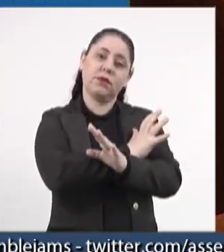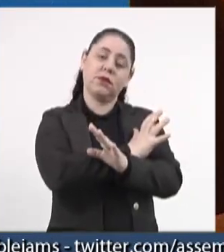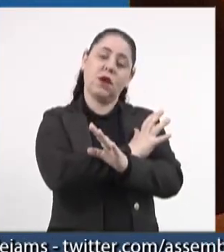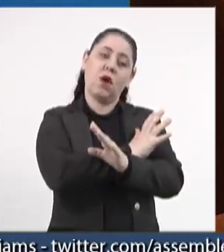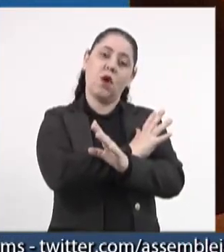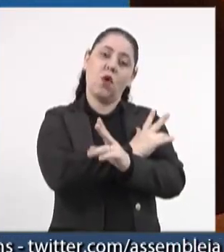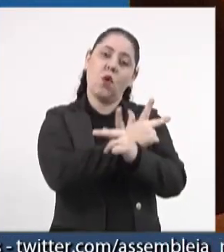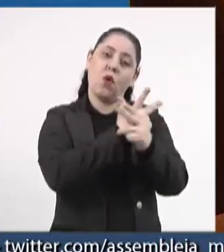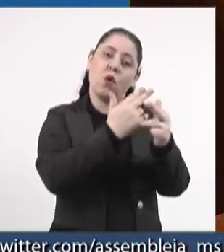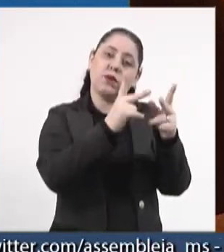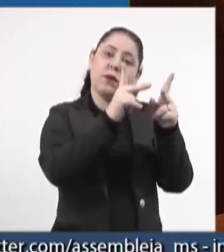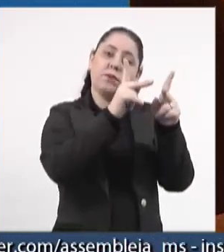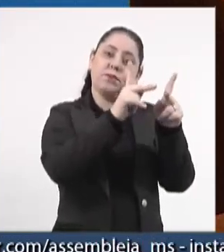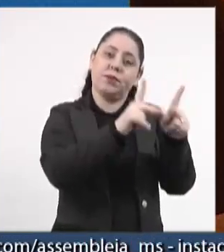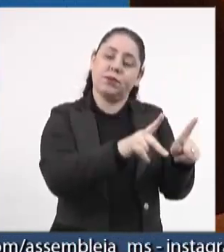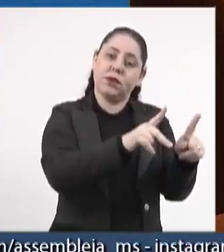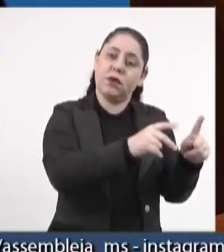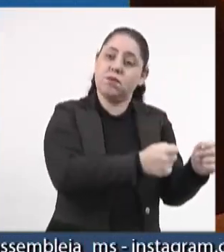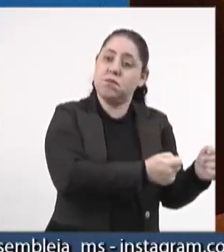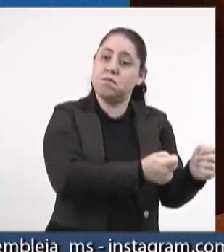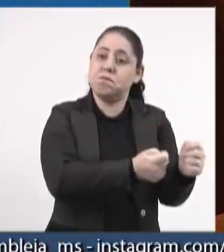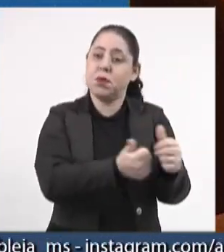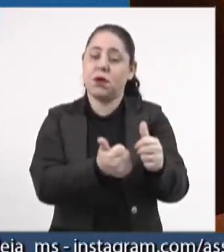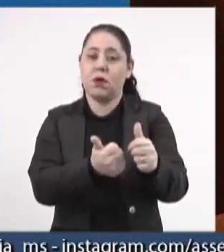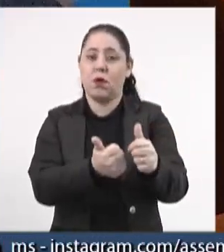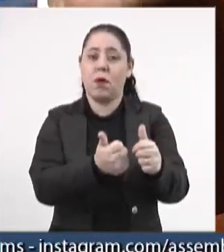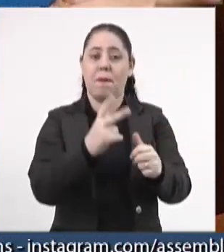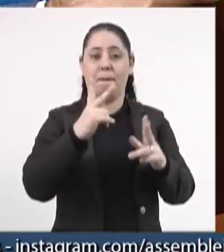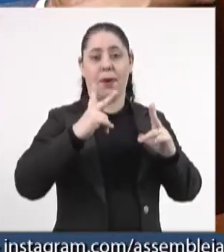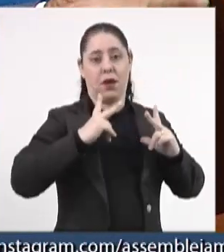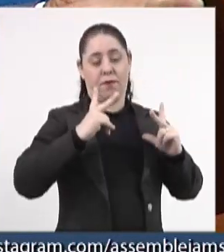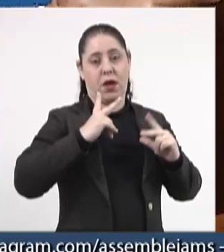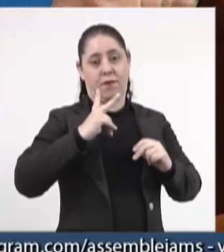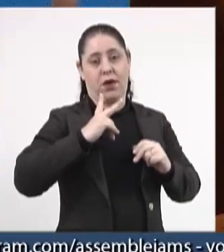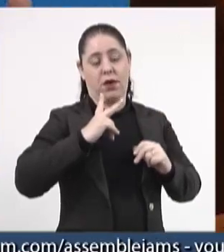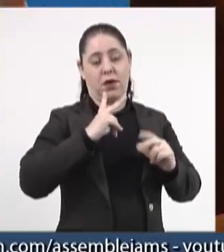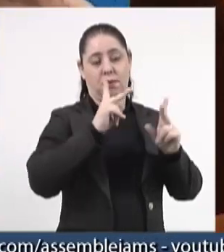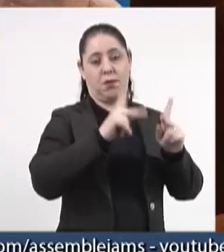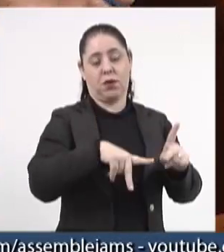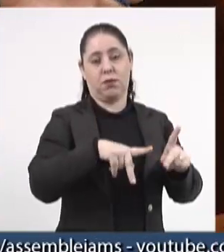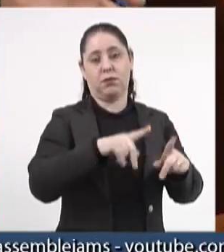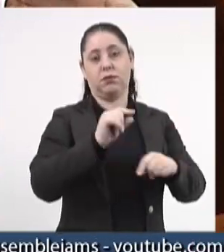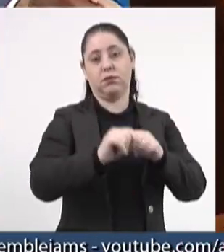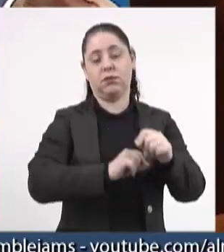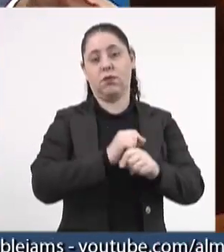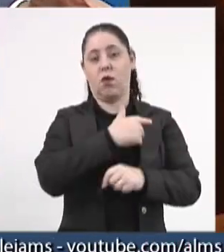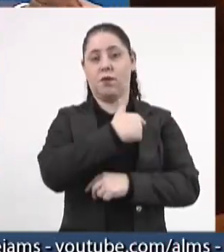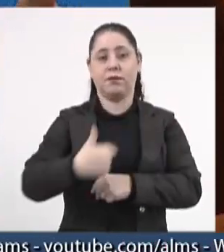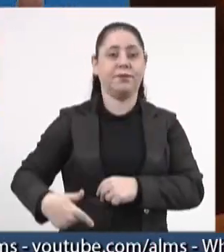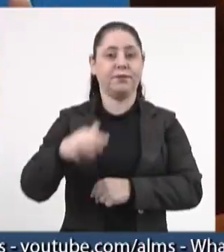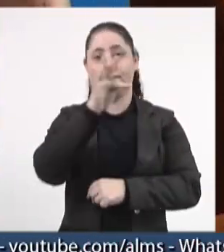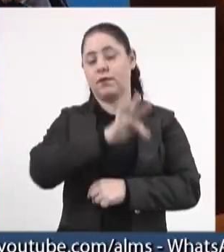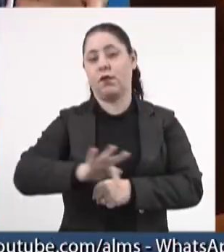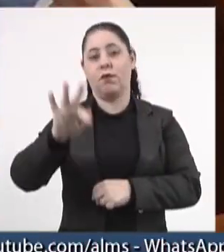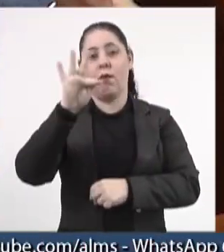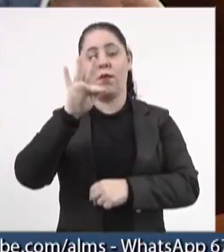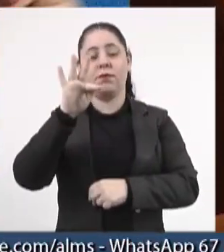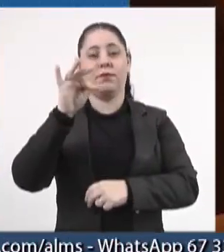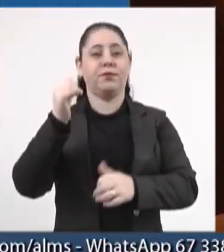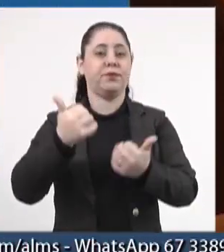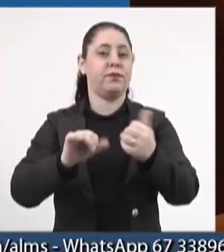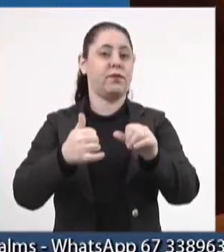uma coisa pública, uma coisa privada em pública, é o governo federal que